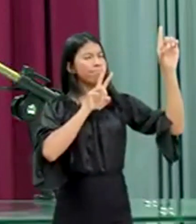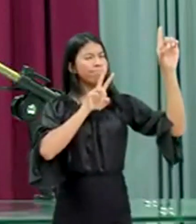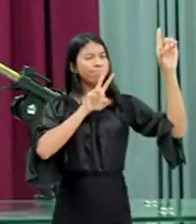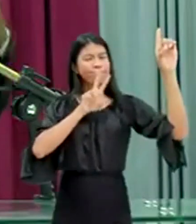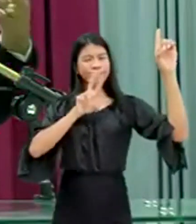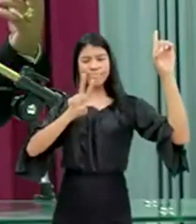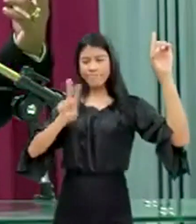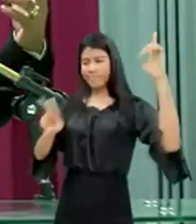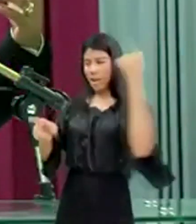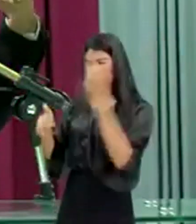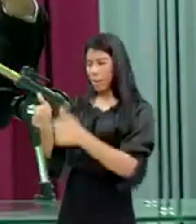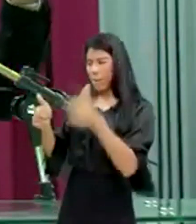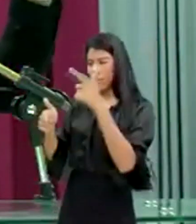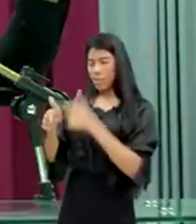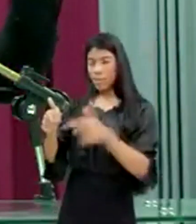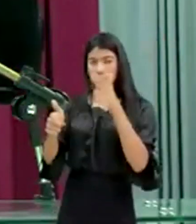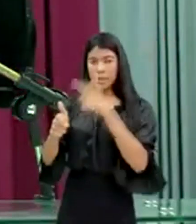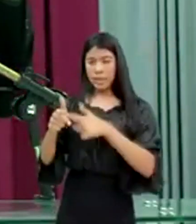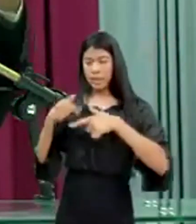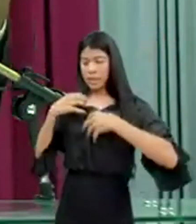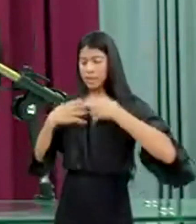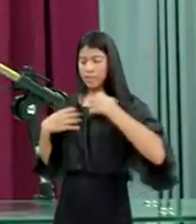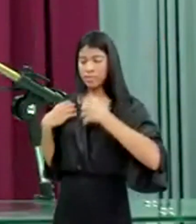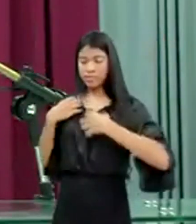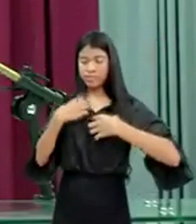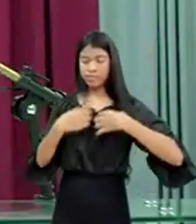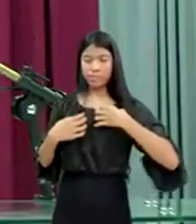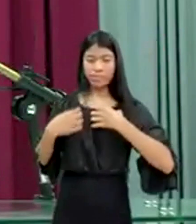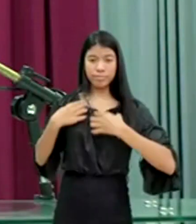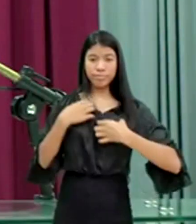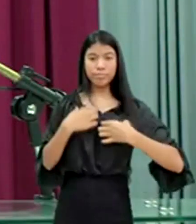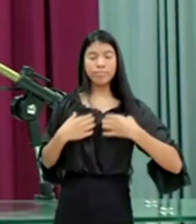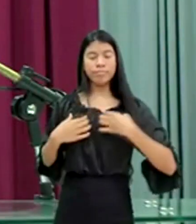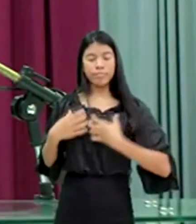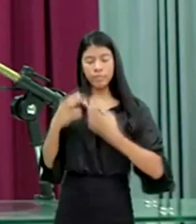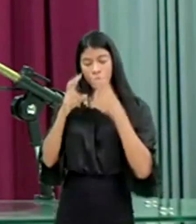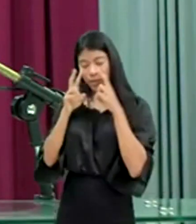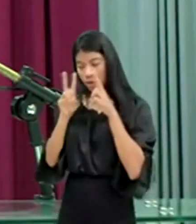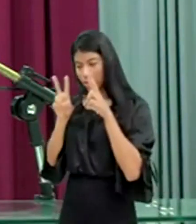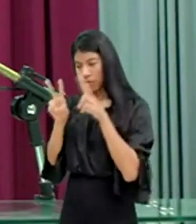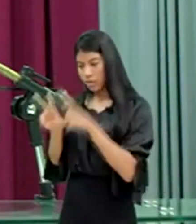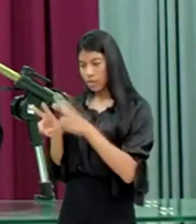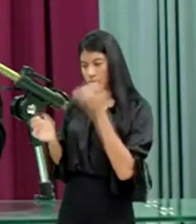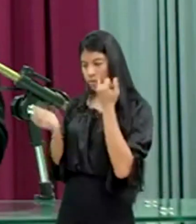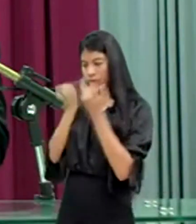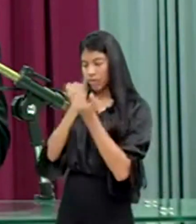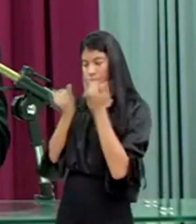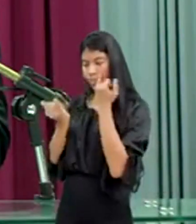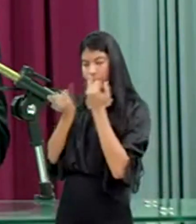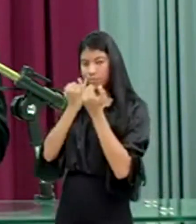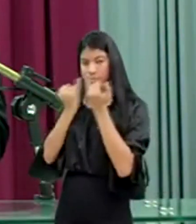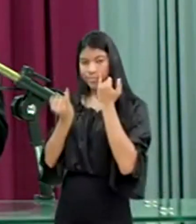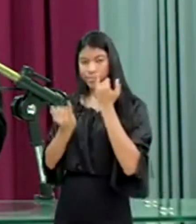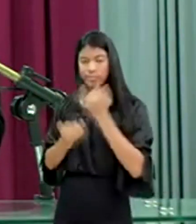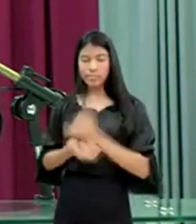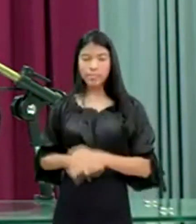para olhar para o caos instalado pelas informações. Os